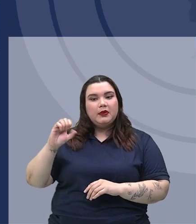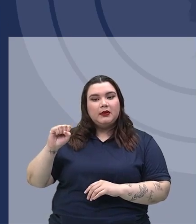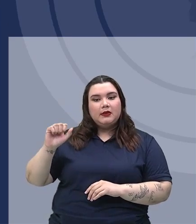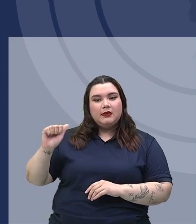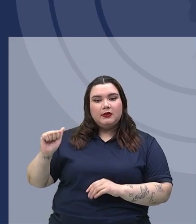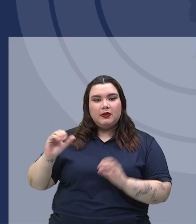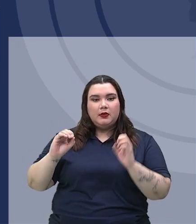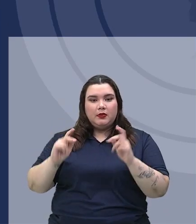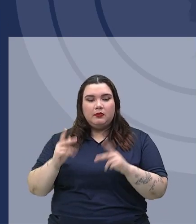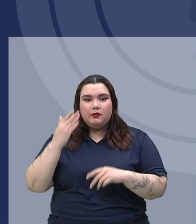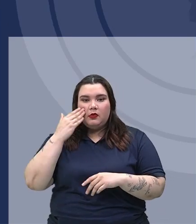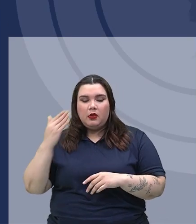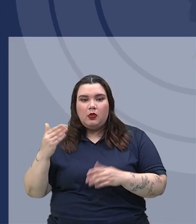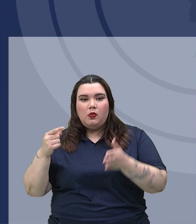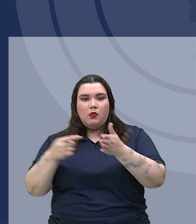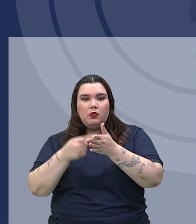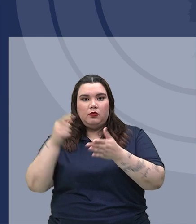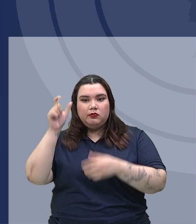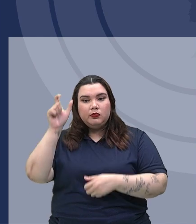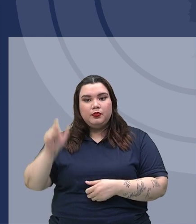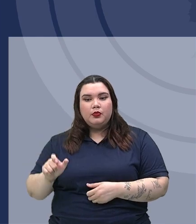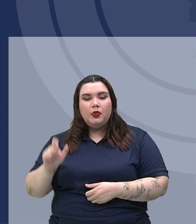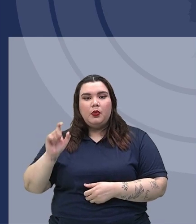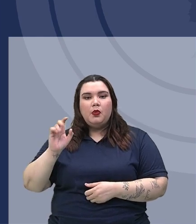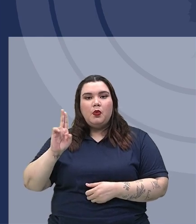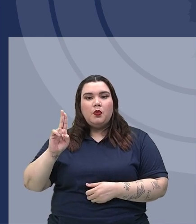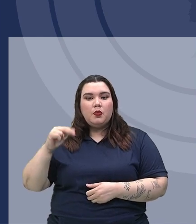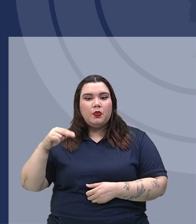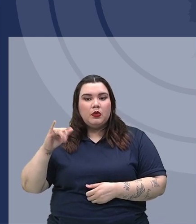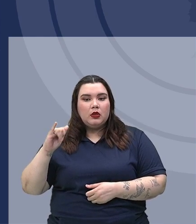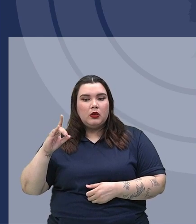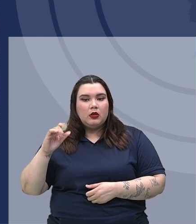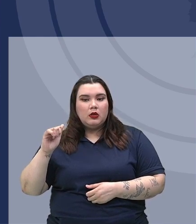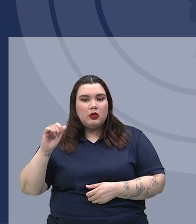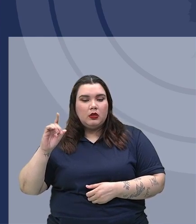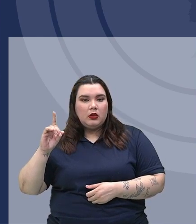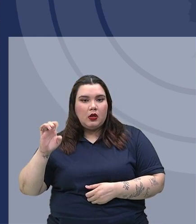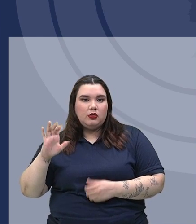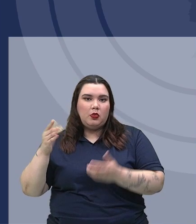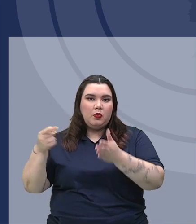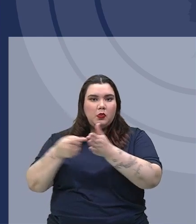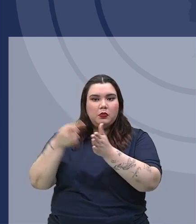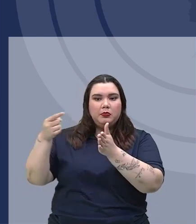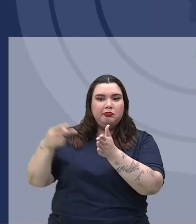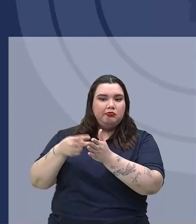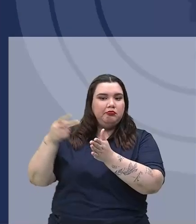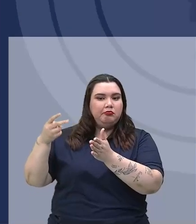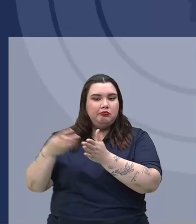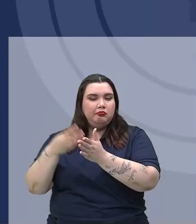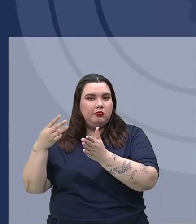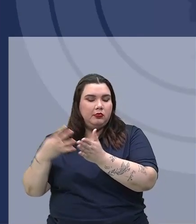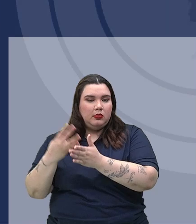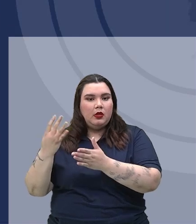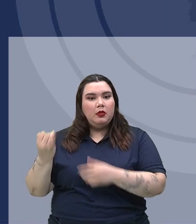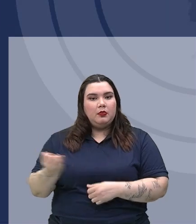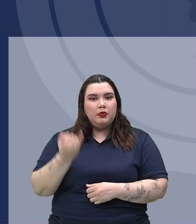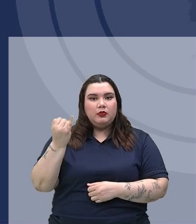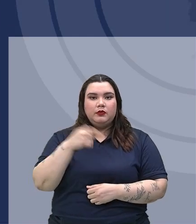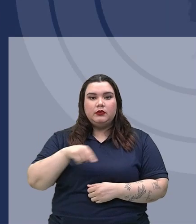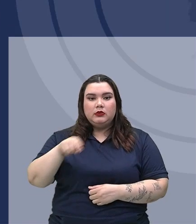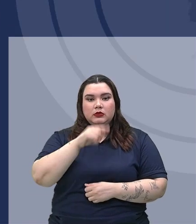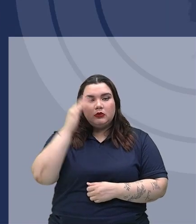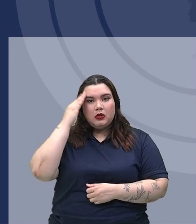bom? Aqui é a unidade, né? No cantinho, a primeira coluna é a unidade e é muito importante para que vocês tenham isso aqui